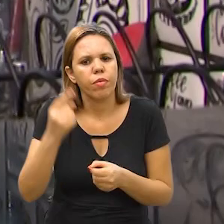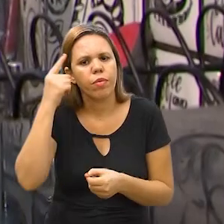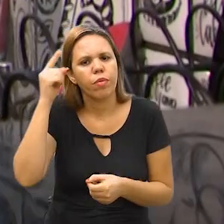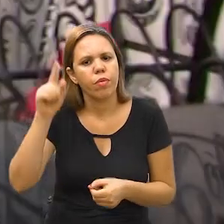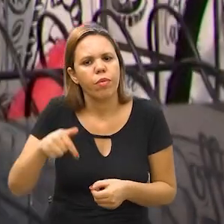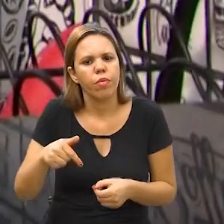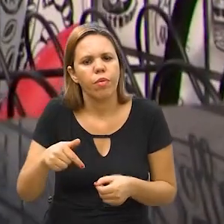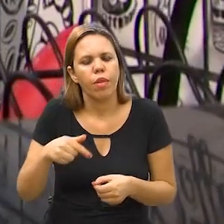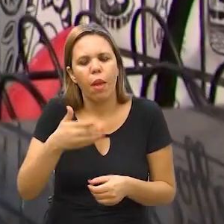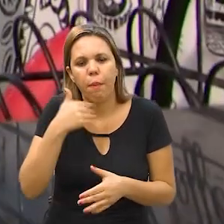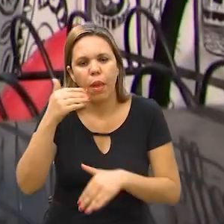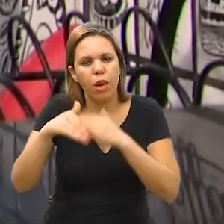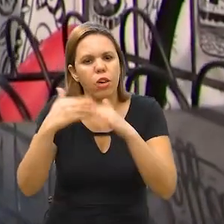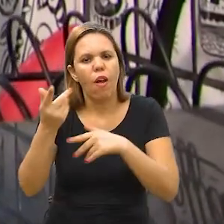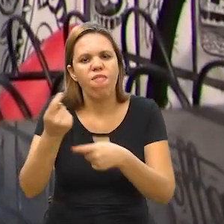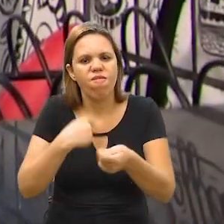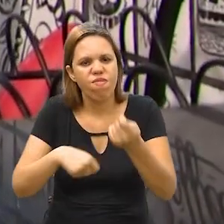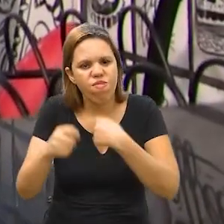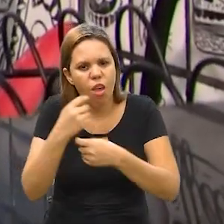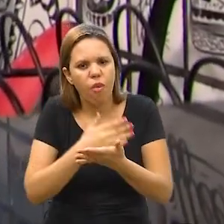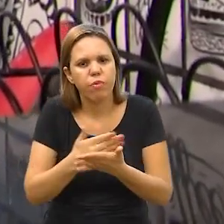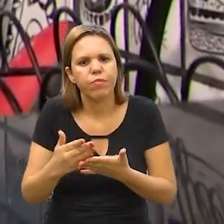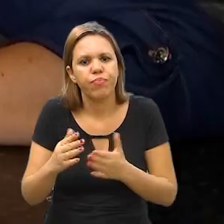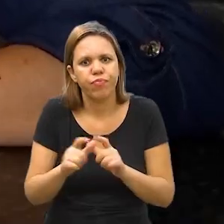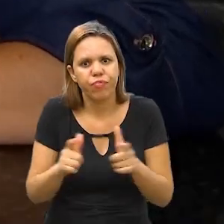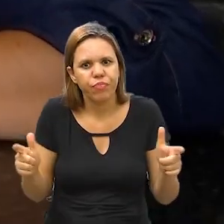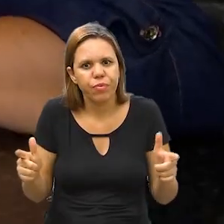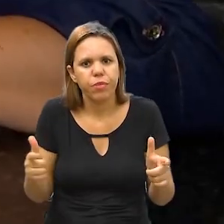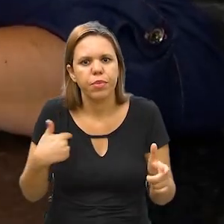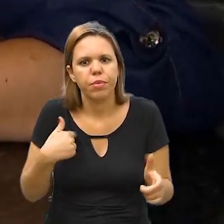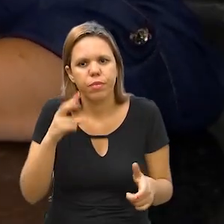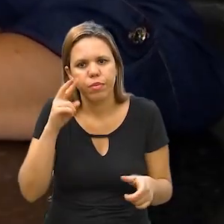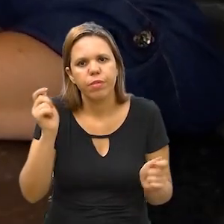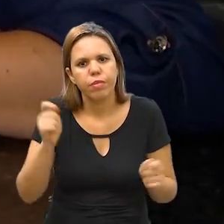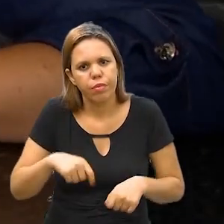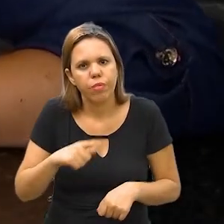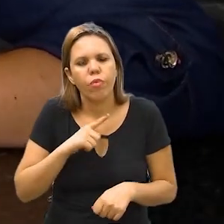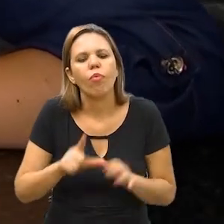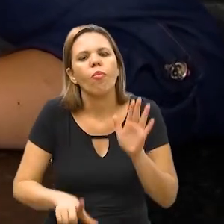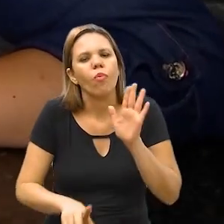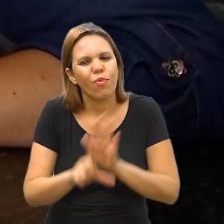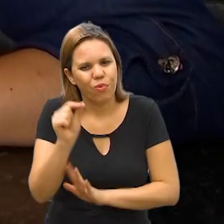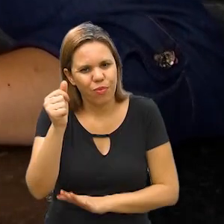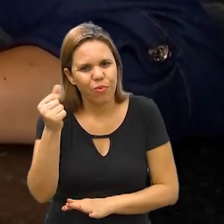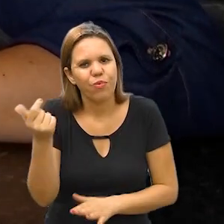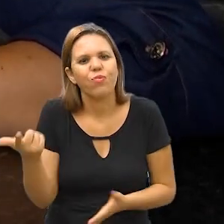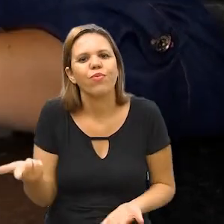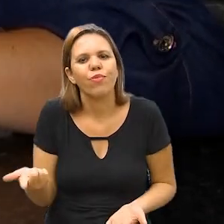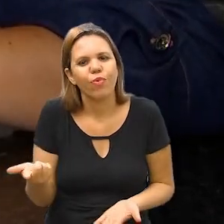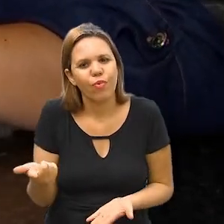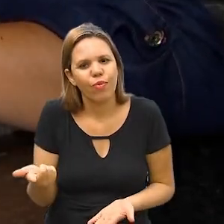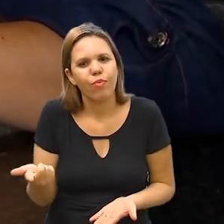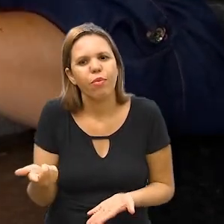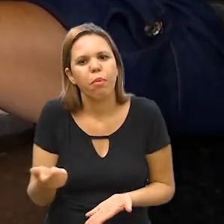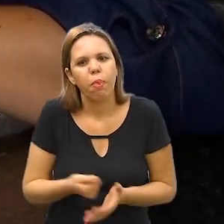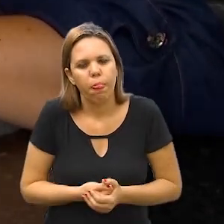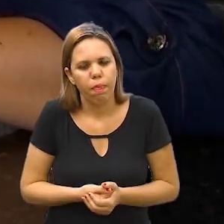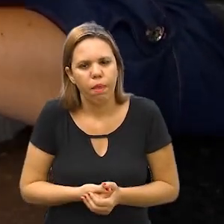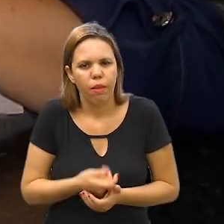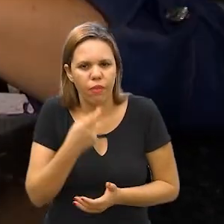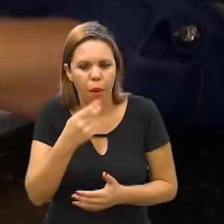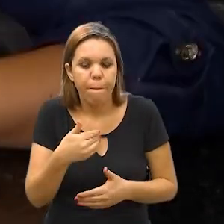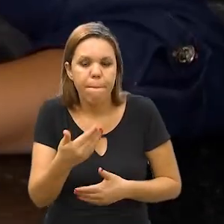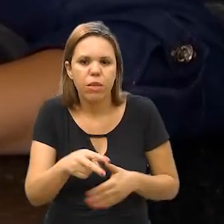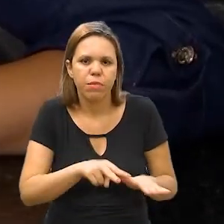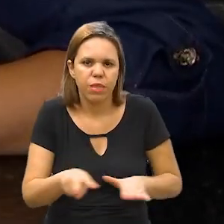foi aprimorada e o negócio começou a crescer. Eu vi que eu poderia ter uma renda ali e aí falei, na